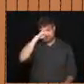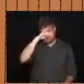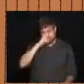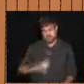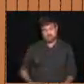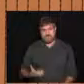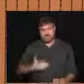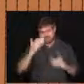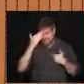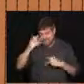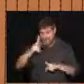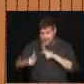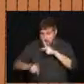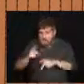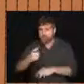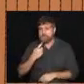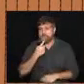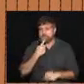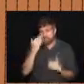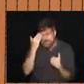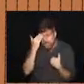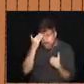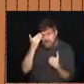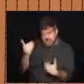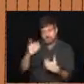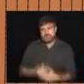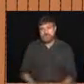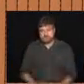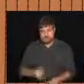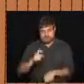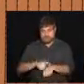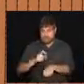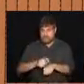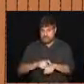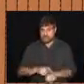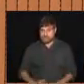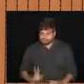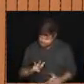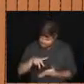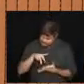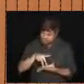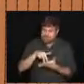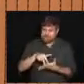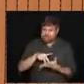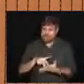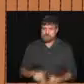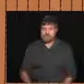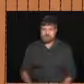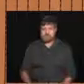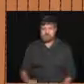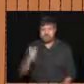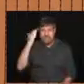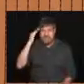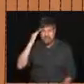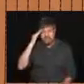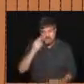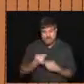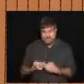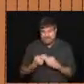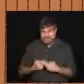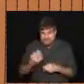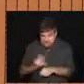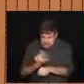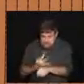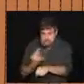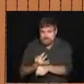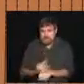Então, agradecer ao povo de Campinas, que nesses momentos foram generosos, e eu tenho certeza que, mais uma